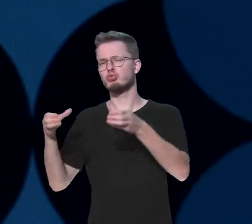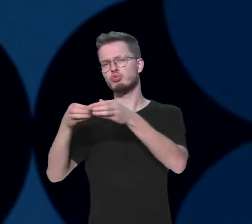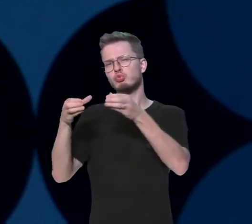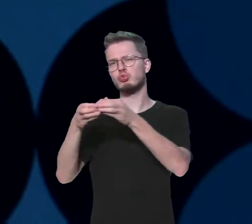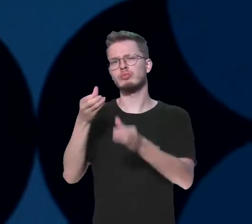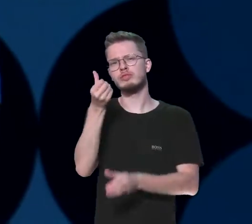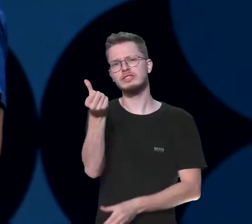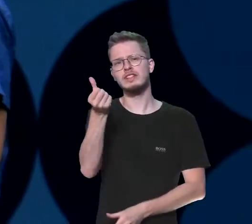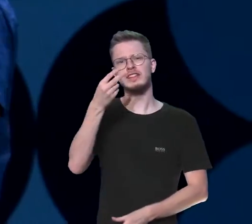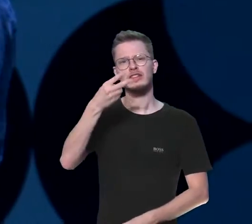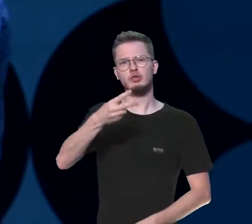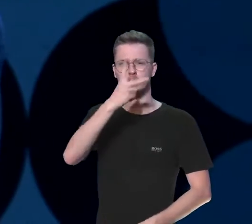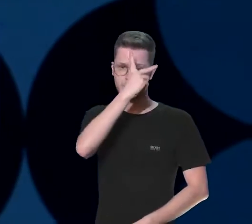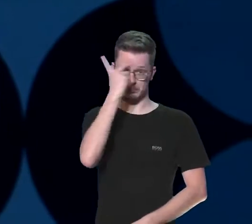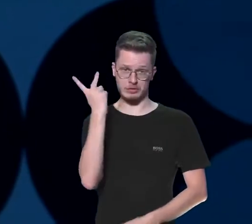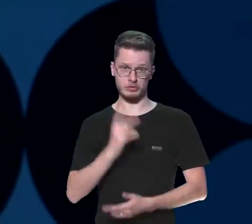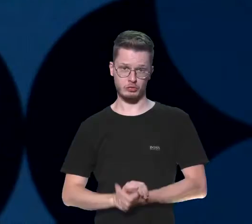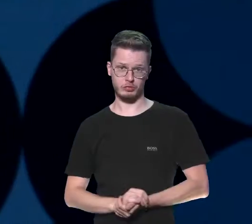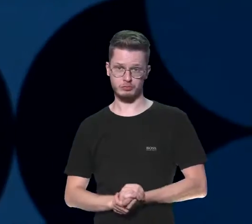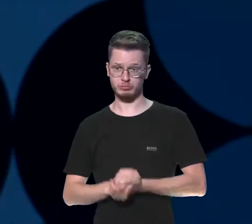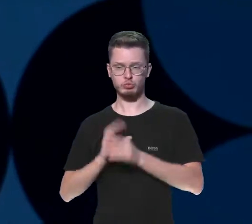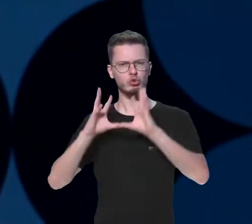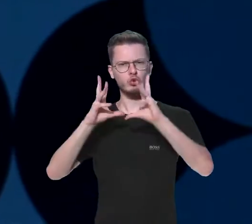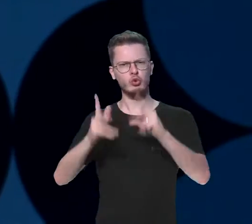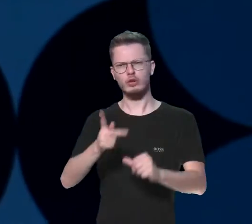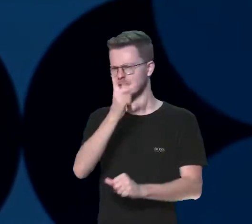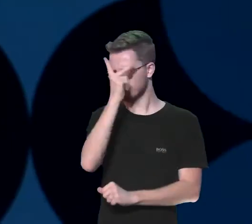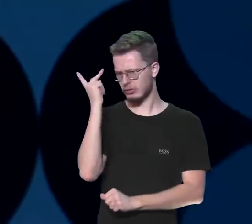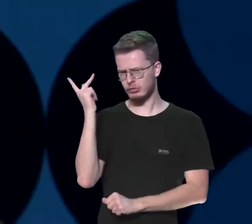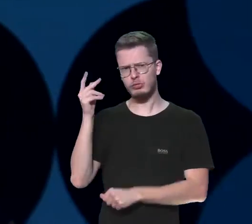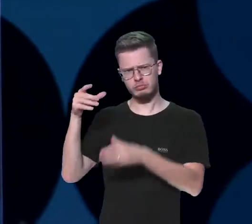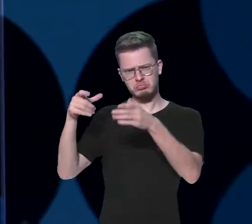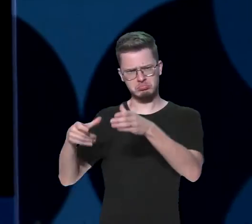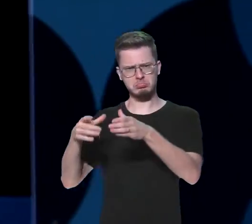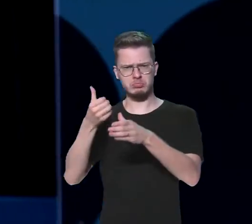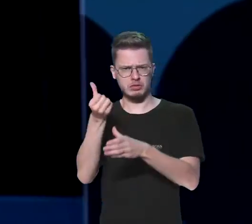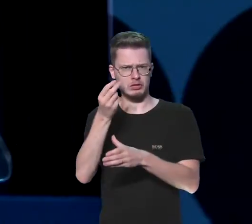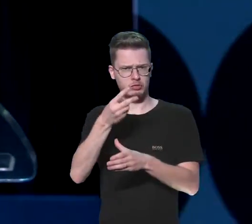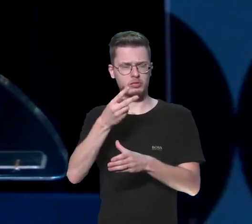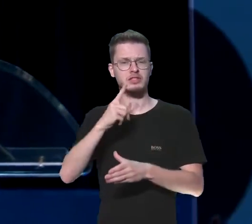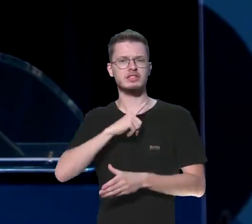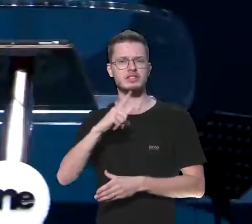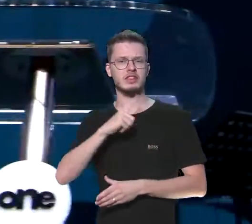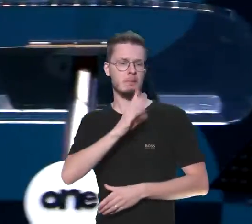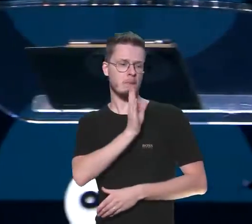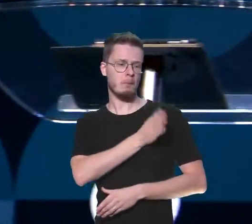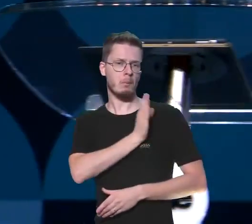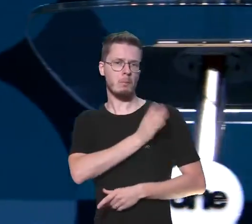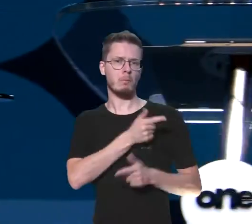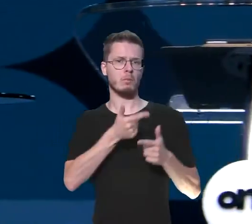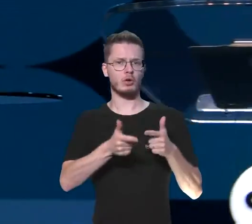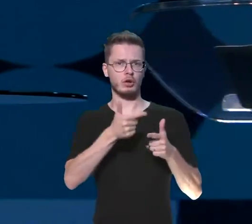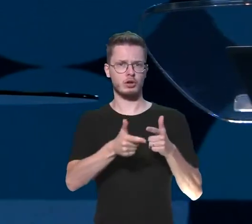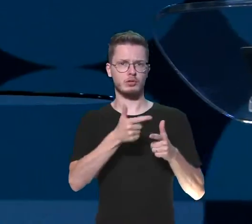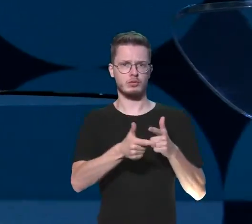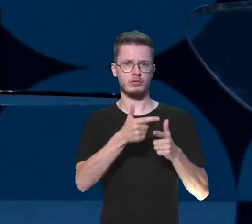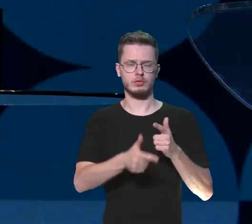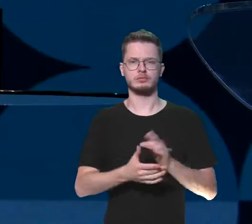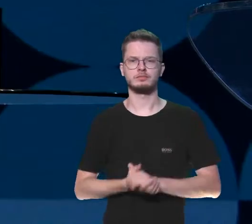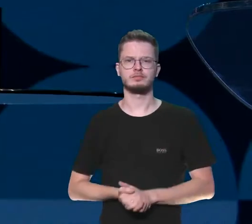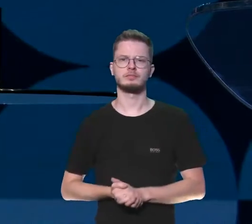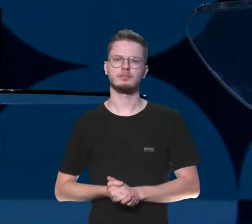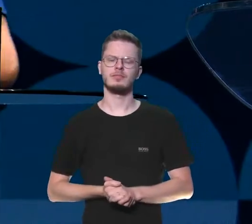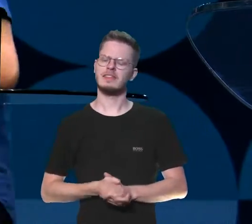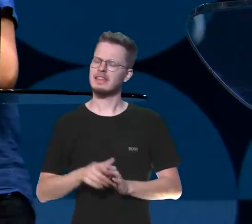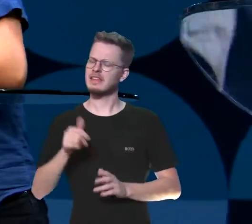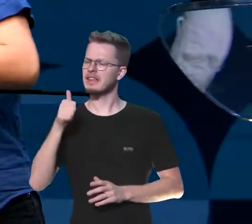pegou todas as pessoas que fizeram parte dessa pesquisa, eram pessoas que tinham desenvolvido problemas cardíacos. E